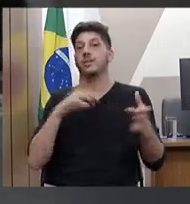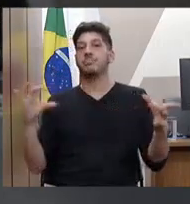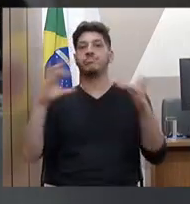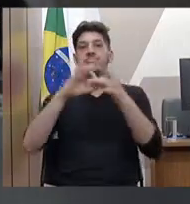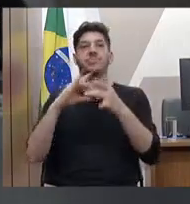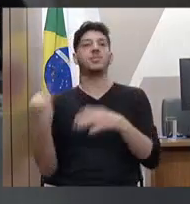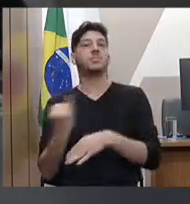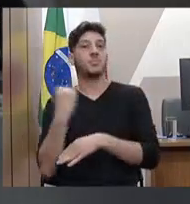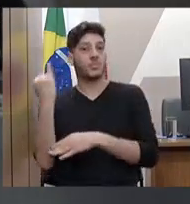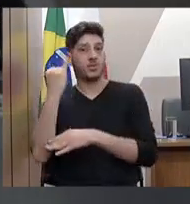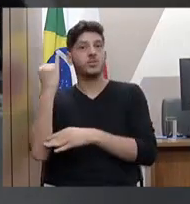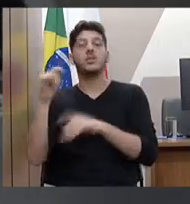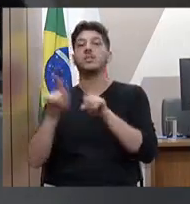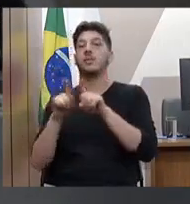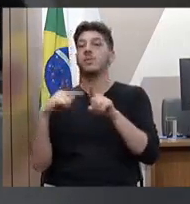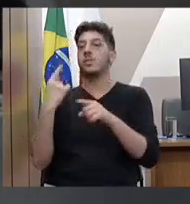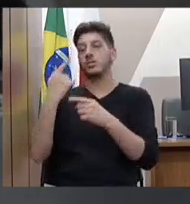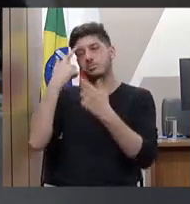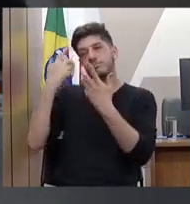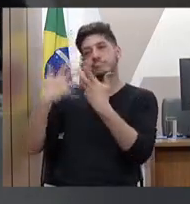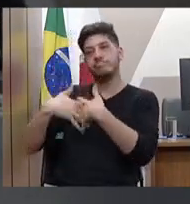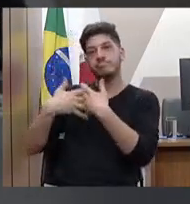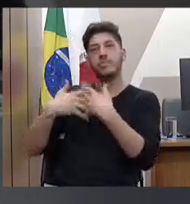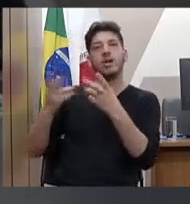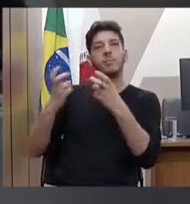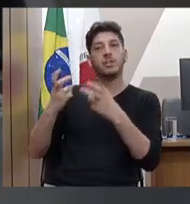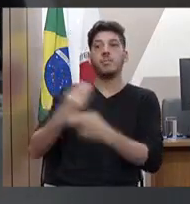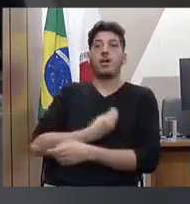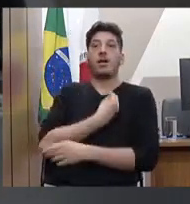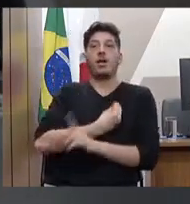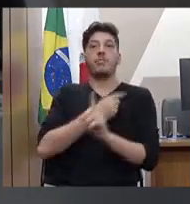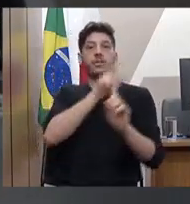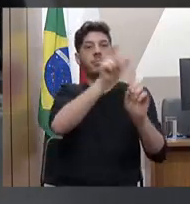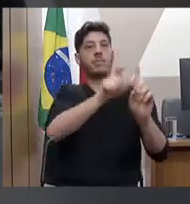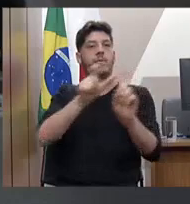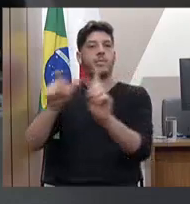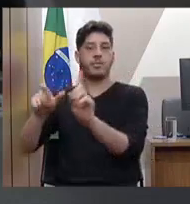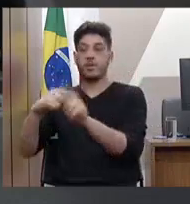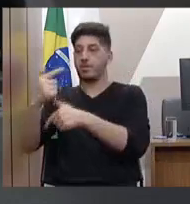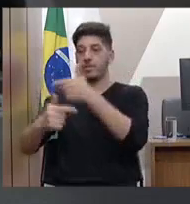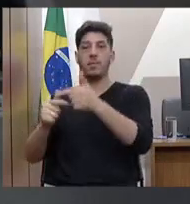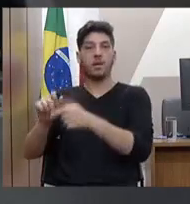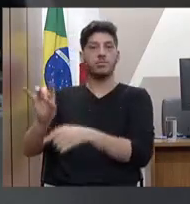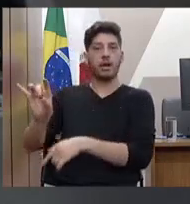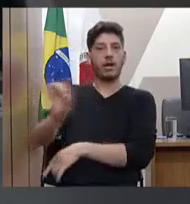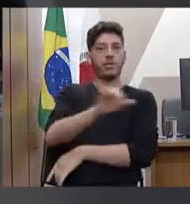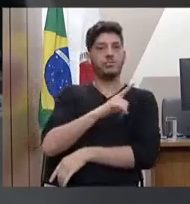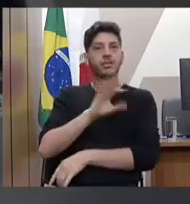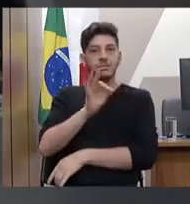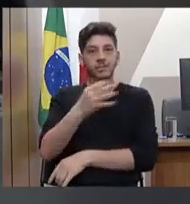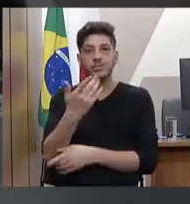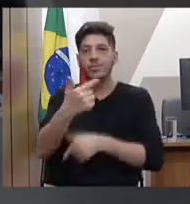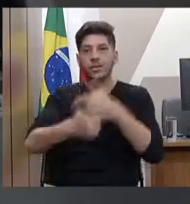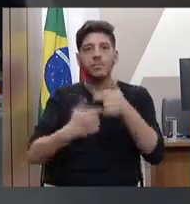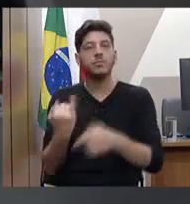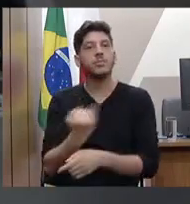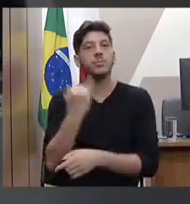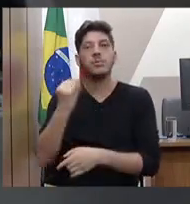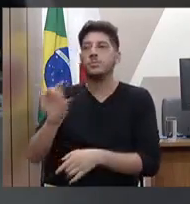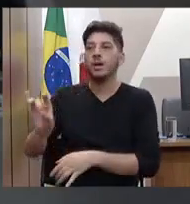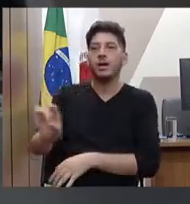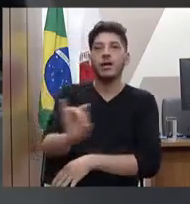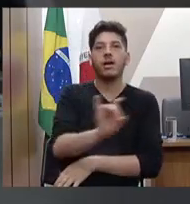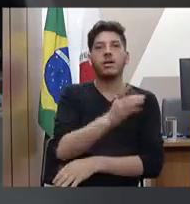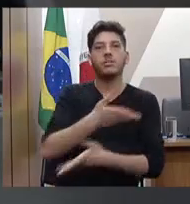é importante tratar a vida né todas as pessoas elas trabalham e o trabalho ele é muito importante na vida de cada pessoa